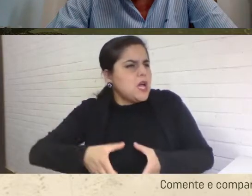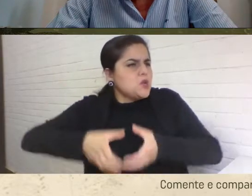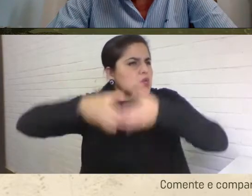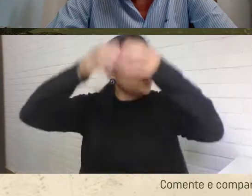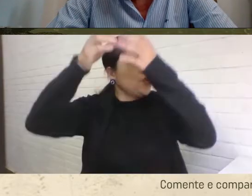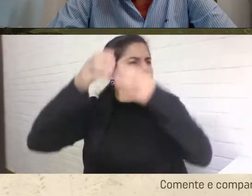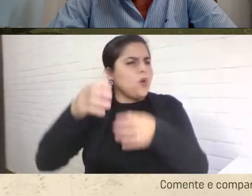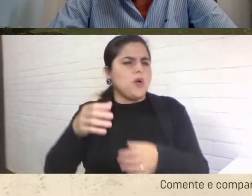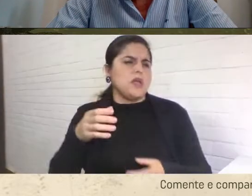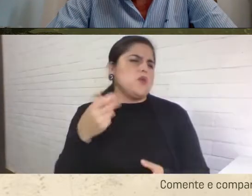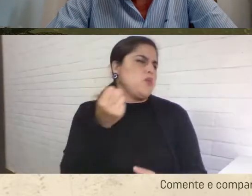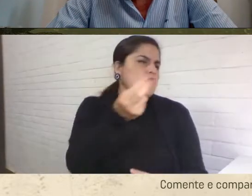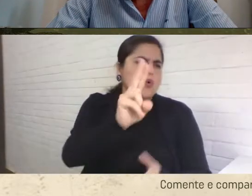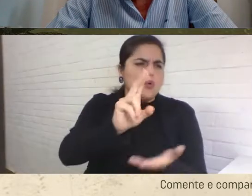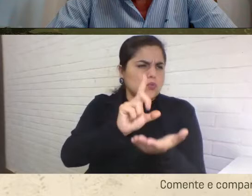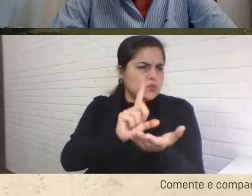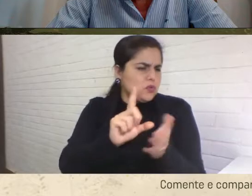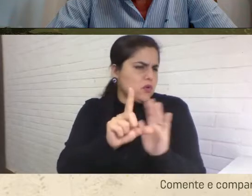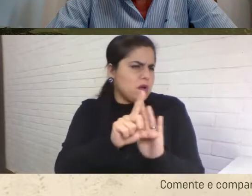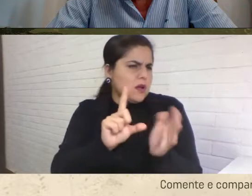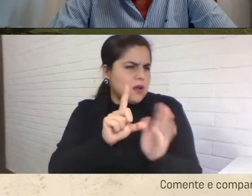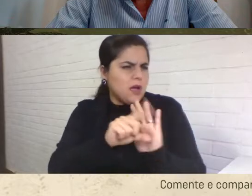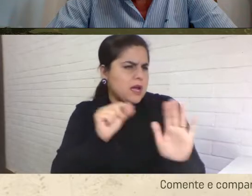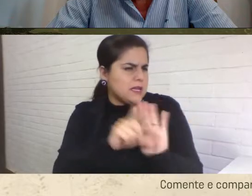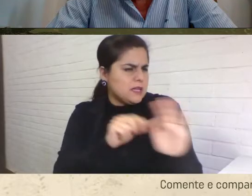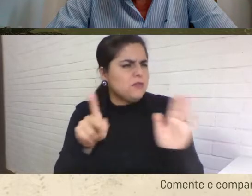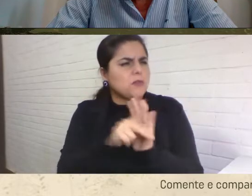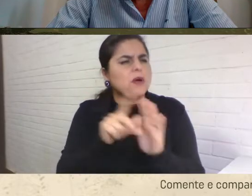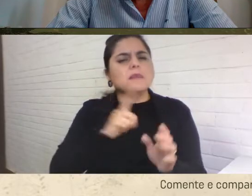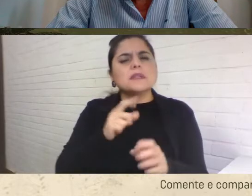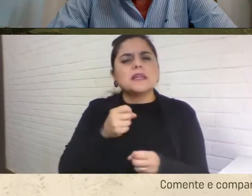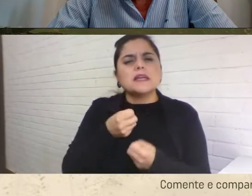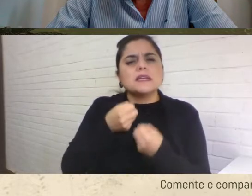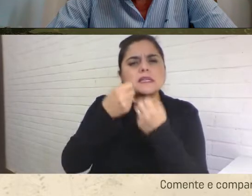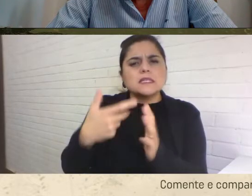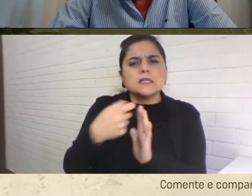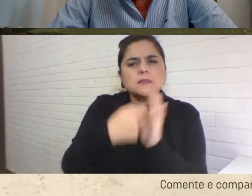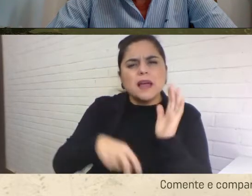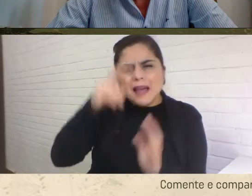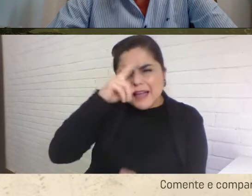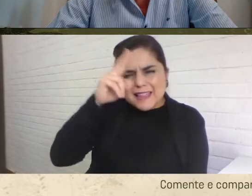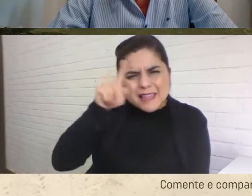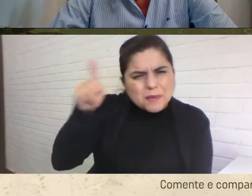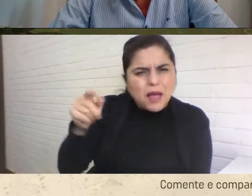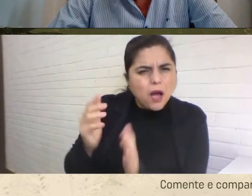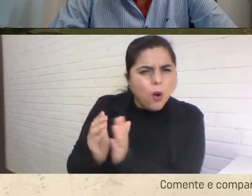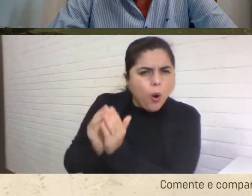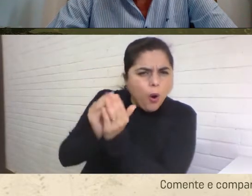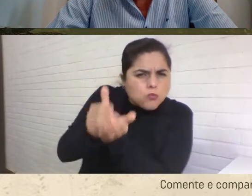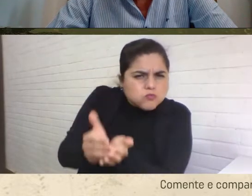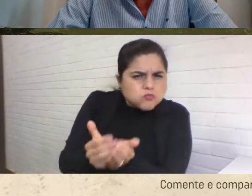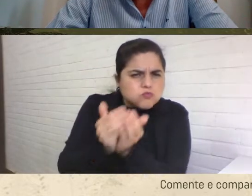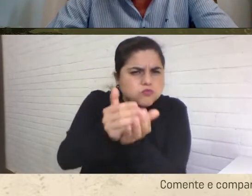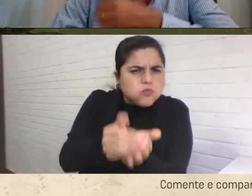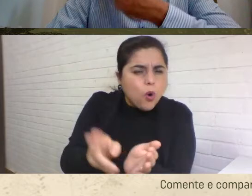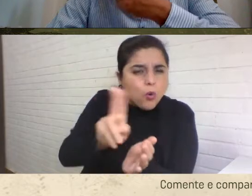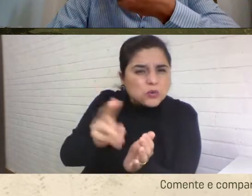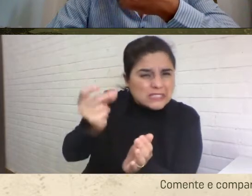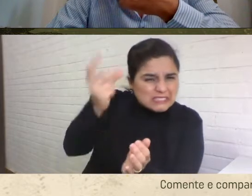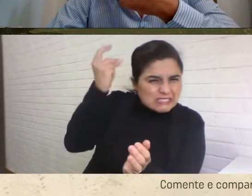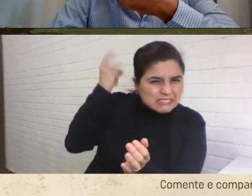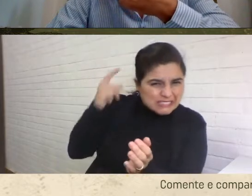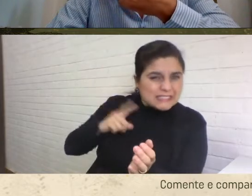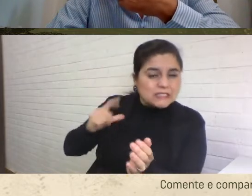arquivo, relato de usos da cannabis fumada por marinheiros e navegantes na época das navegações